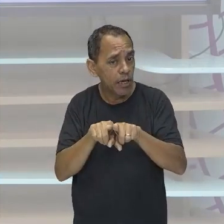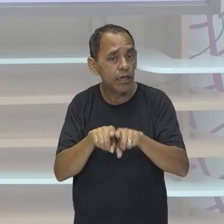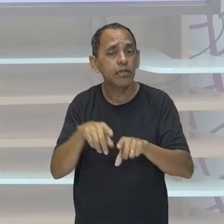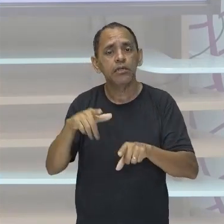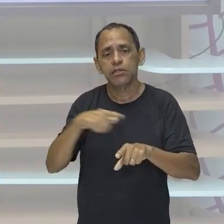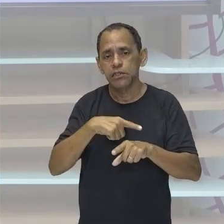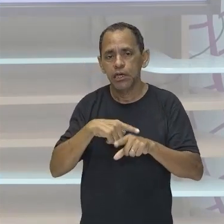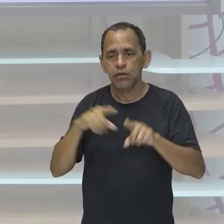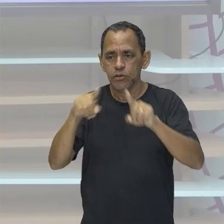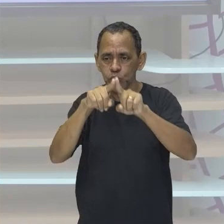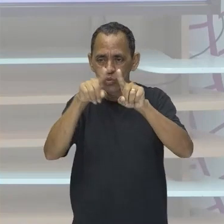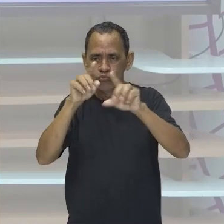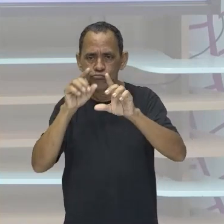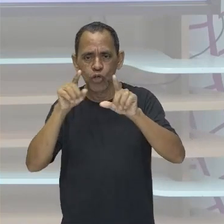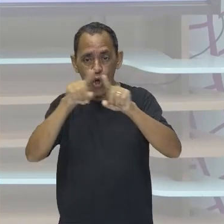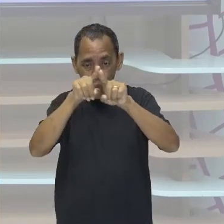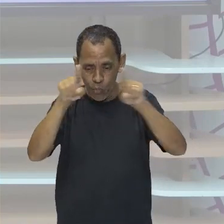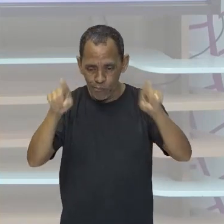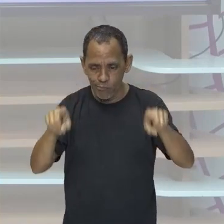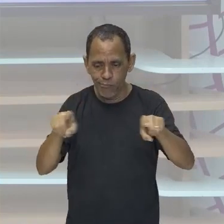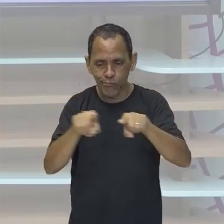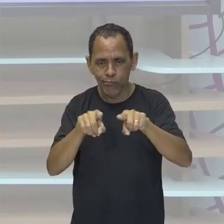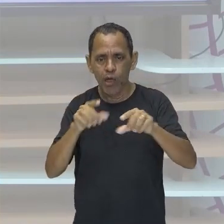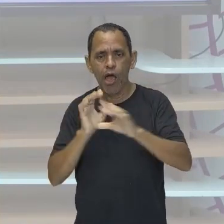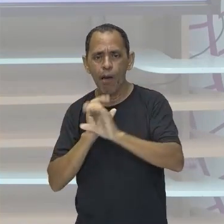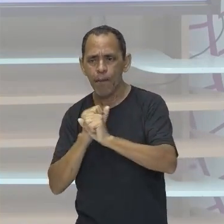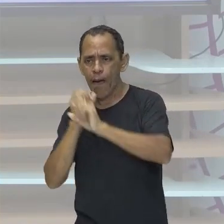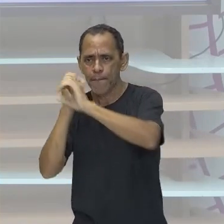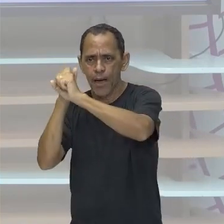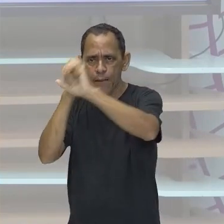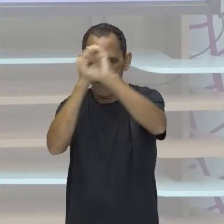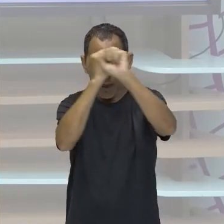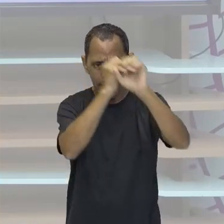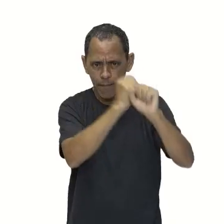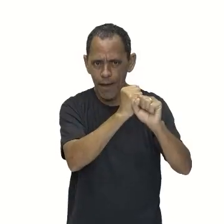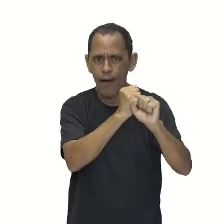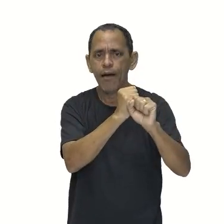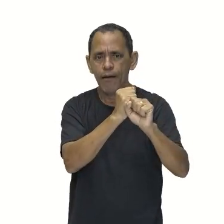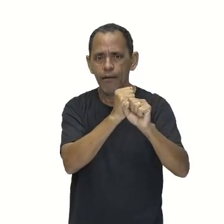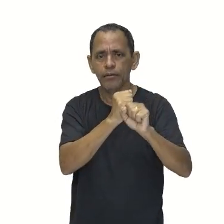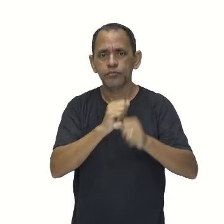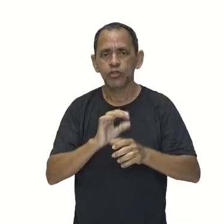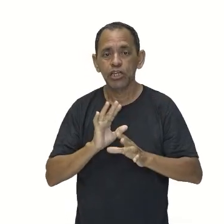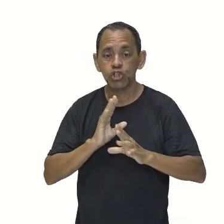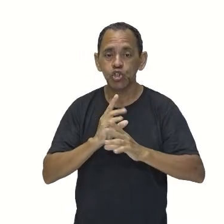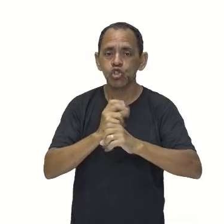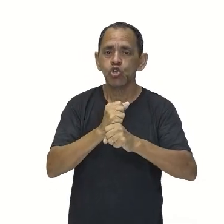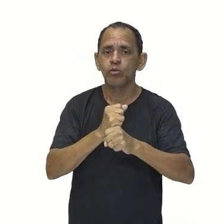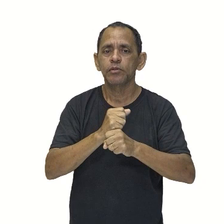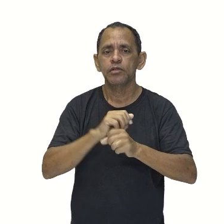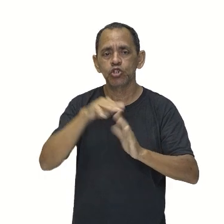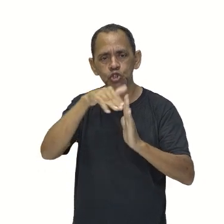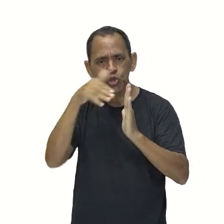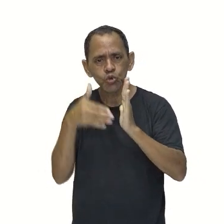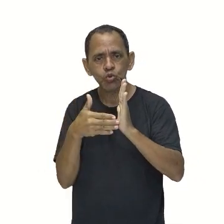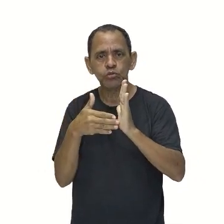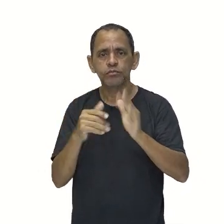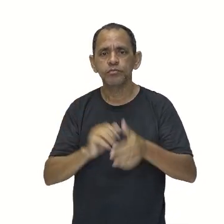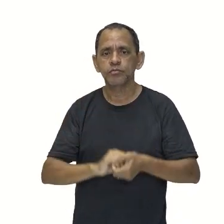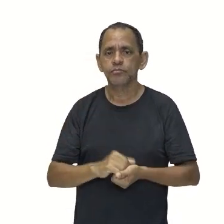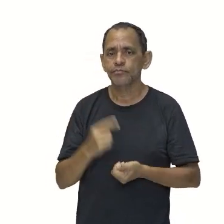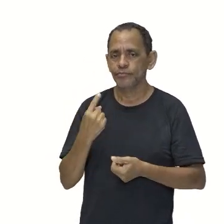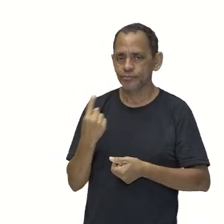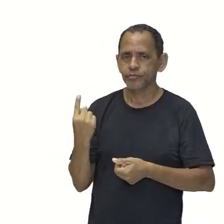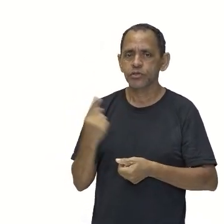perímetro é a soma dos lados, certo? Então, olha só o que nós vamos fazer aqui. Me segue. Então, vamos ver, olha,